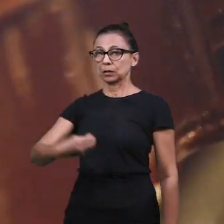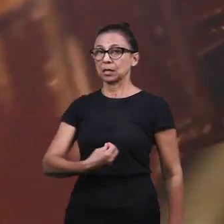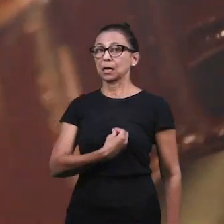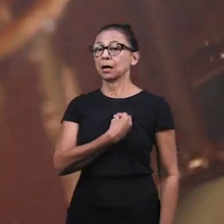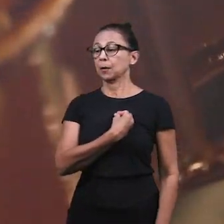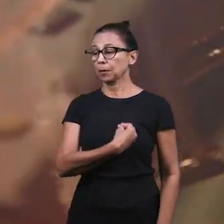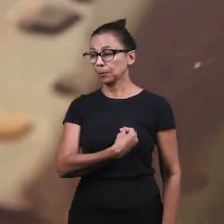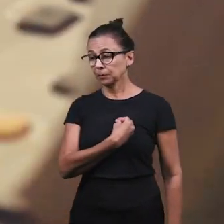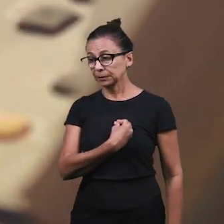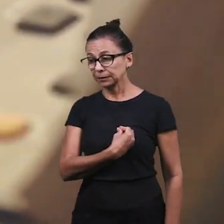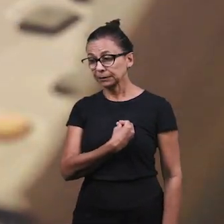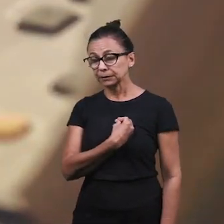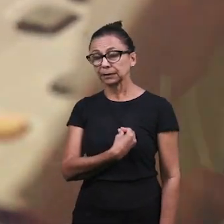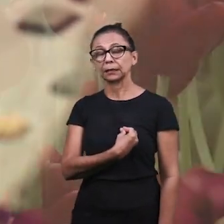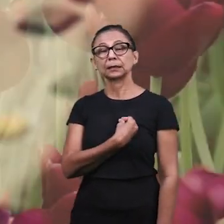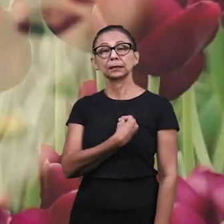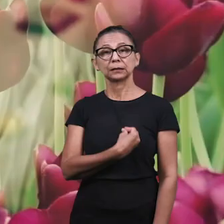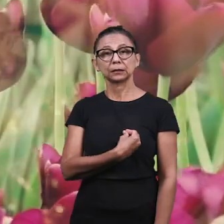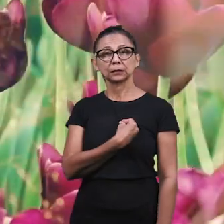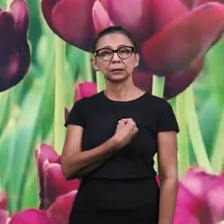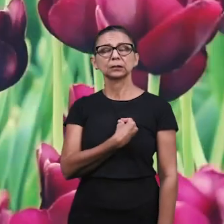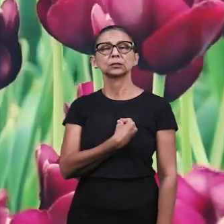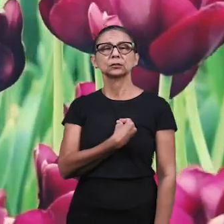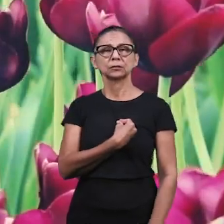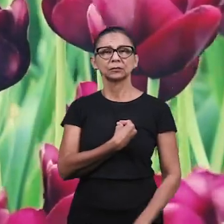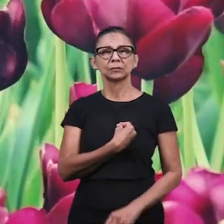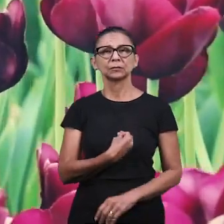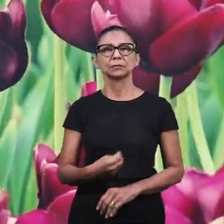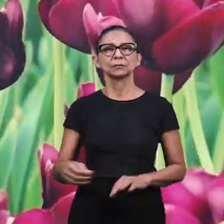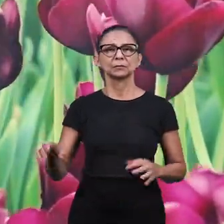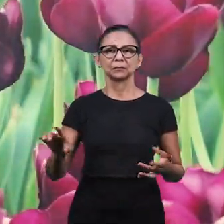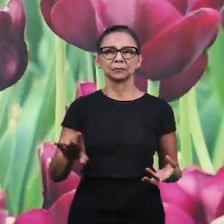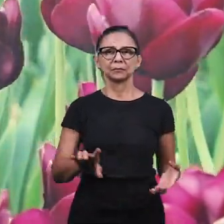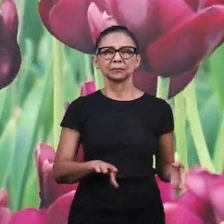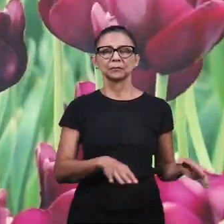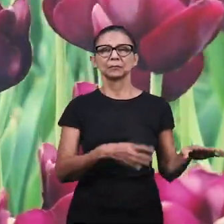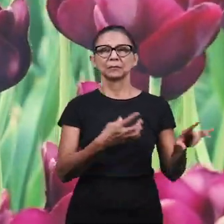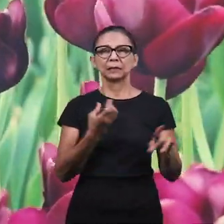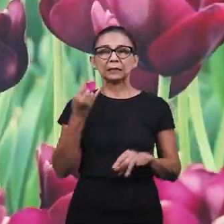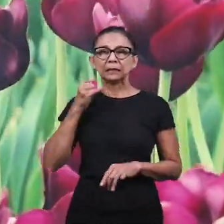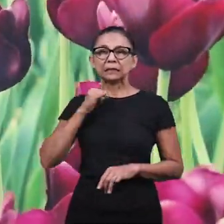Habita entre nós, aquele que vem no seu